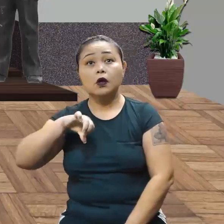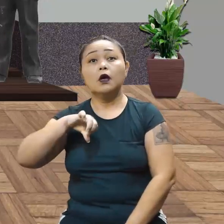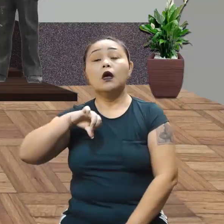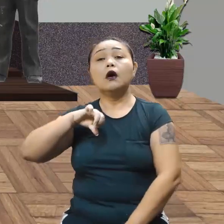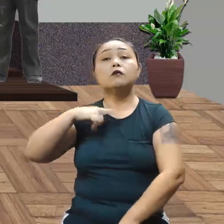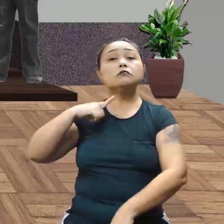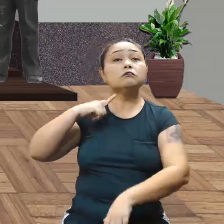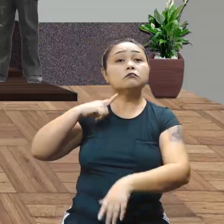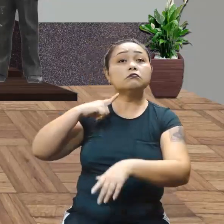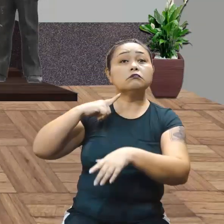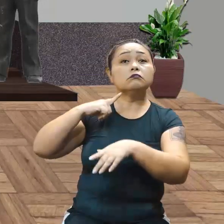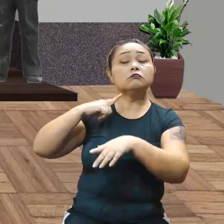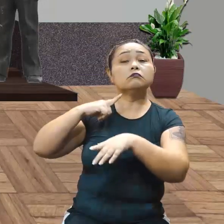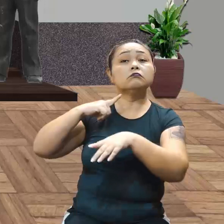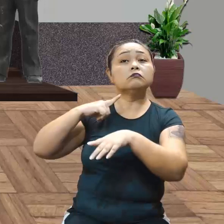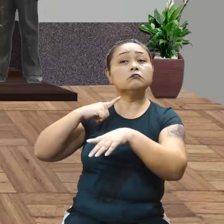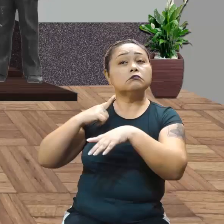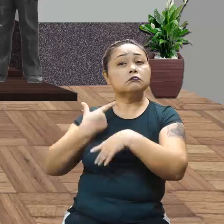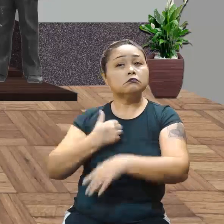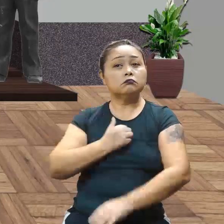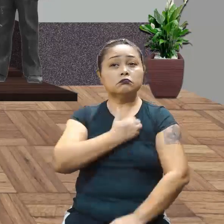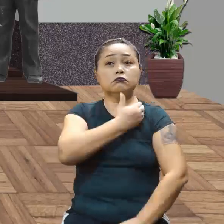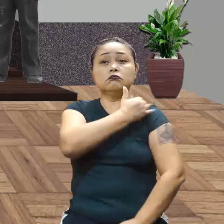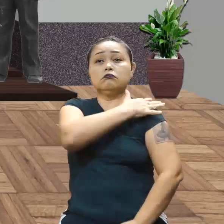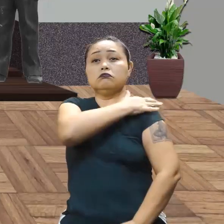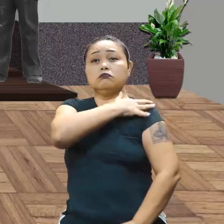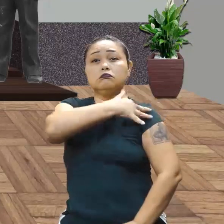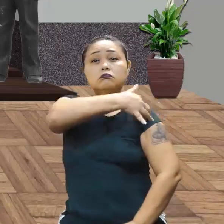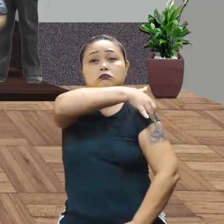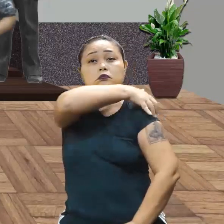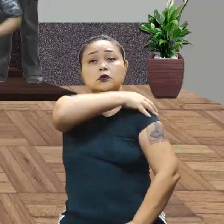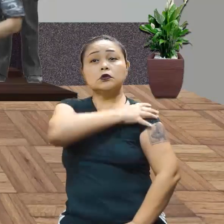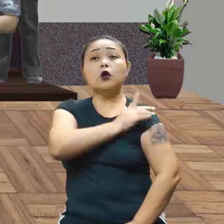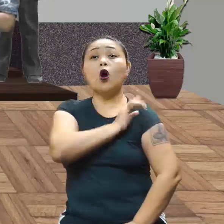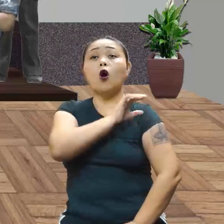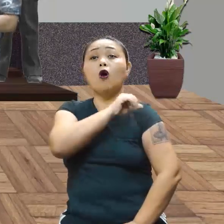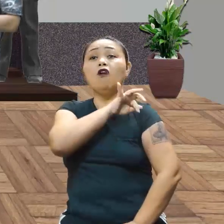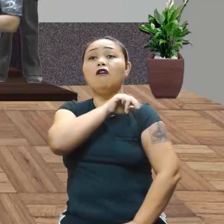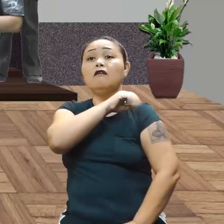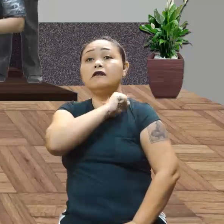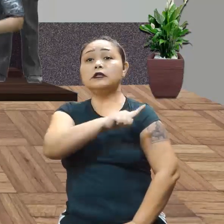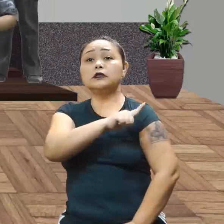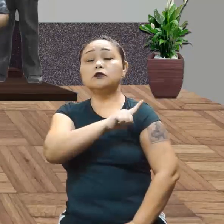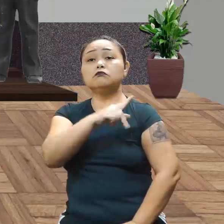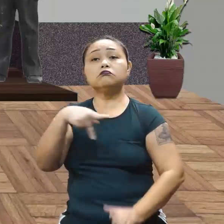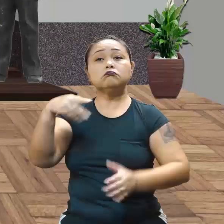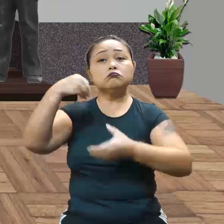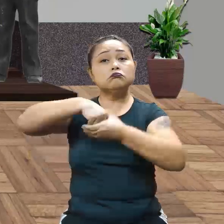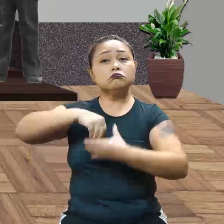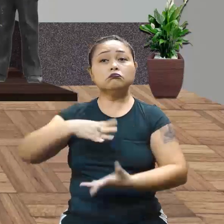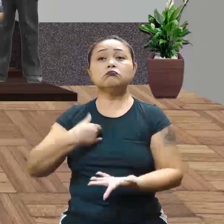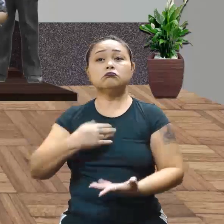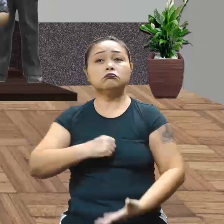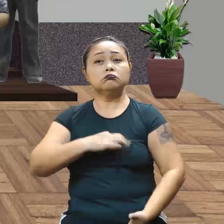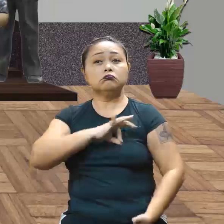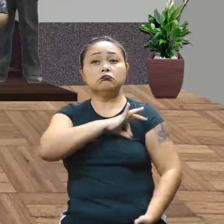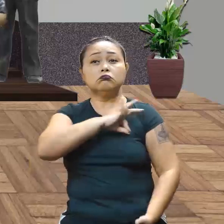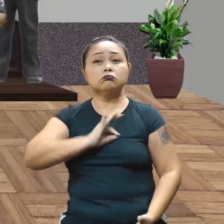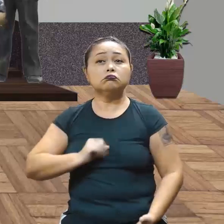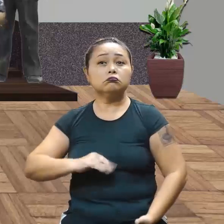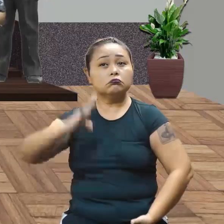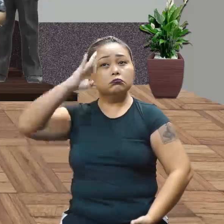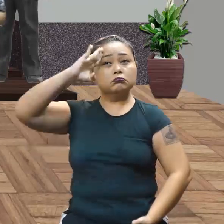1889, ele se torna oficial do Exército. O que está acontecendo na história do Brasil em 1889, meus queridos